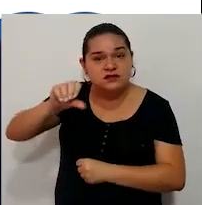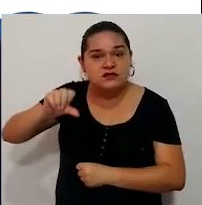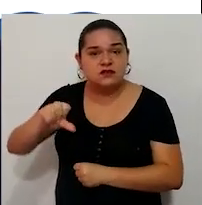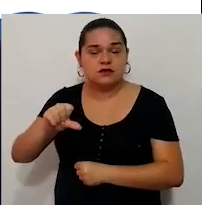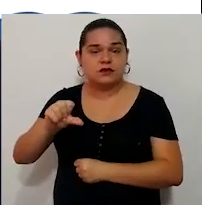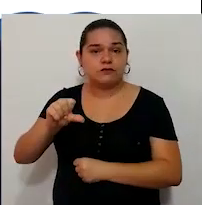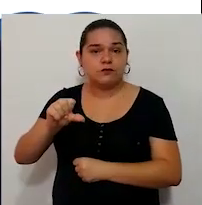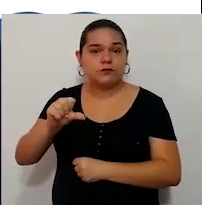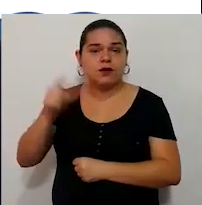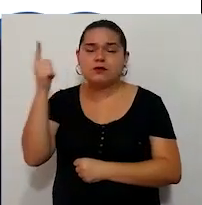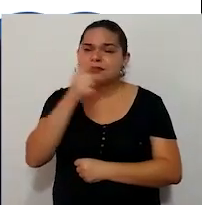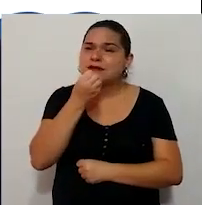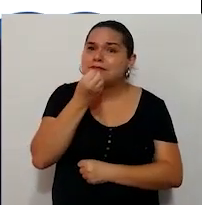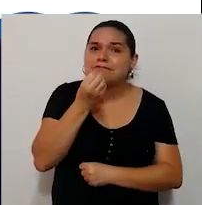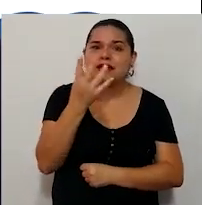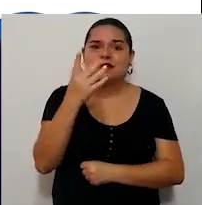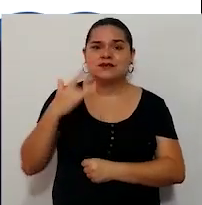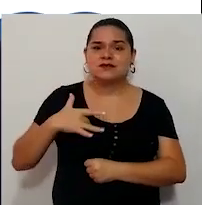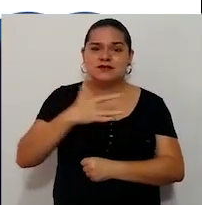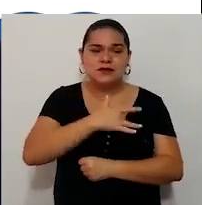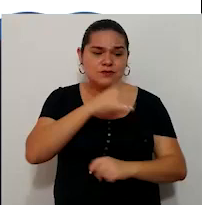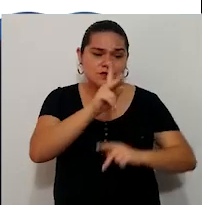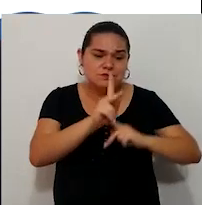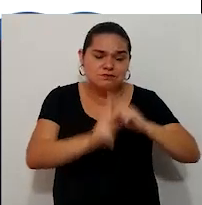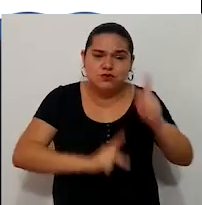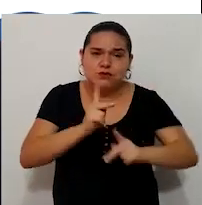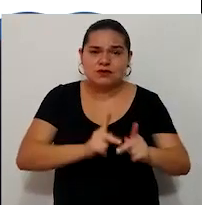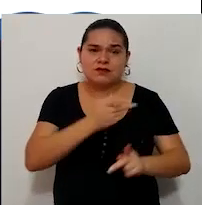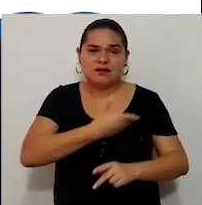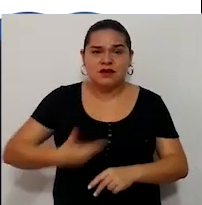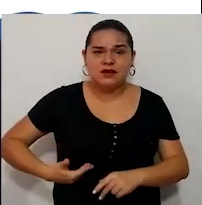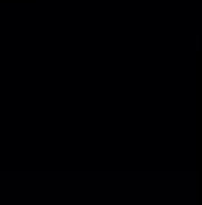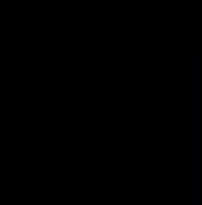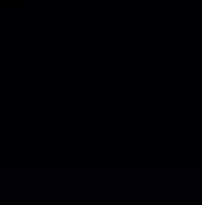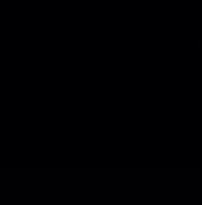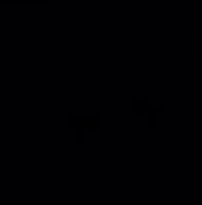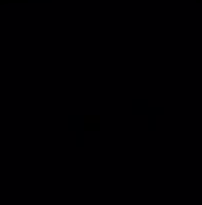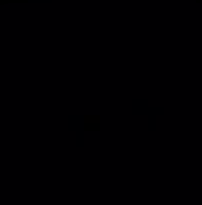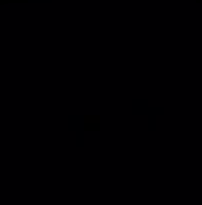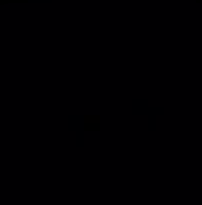para o bem da saúde pública do Paraná e do Brasil.